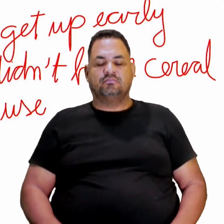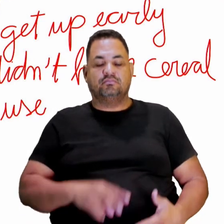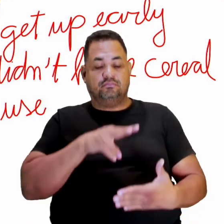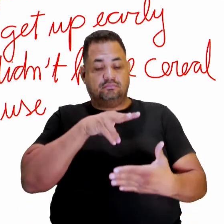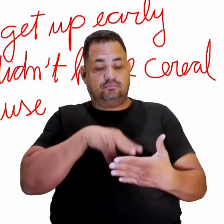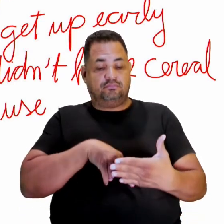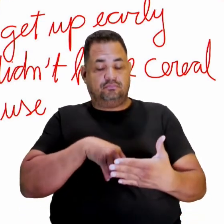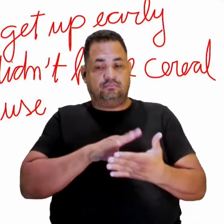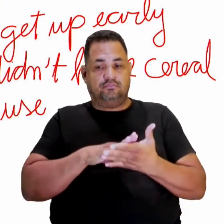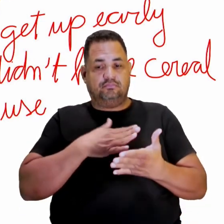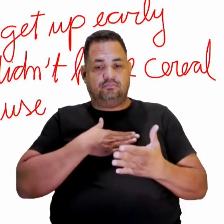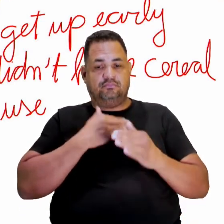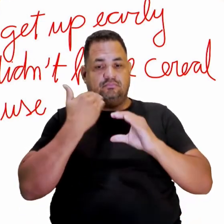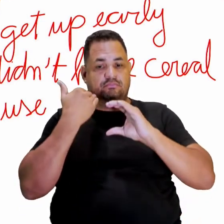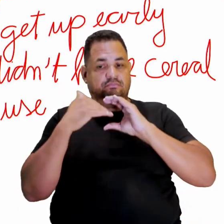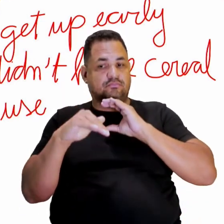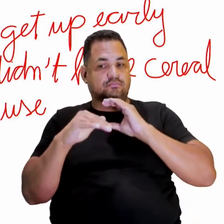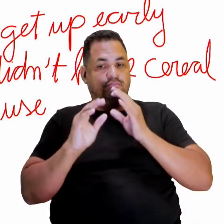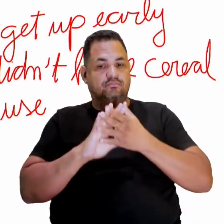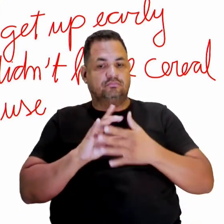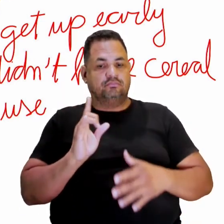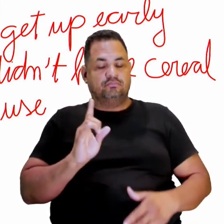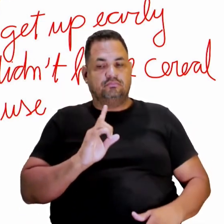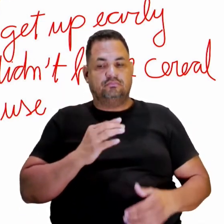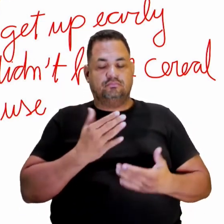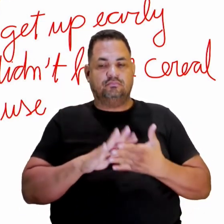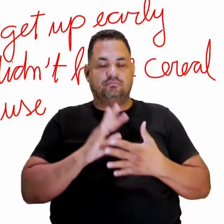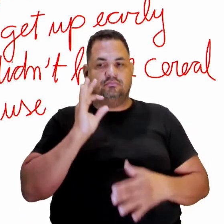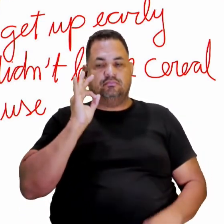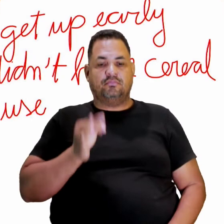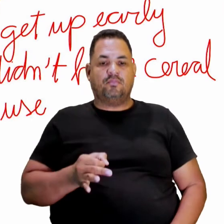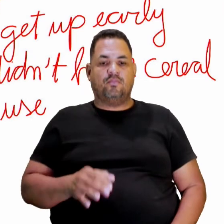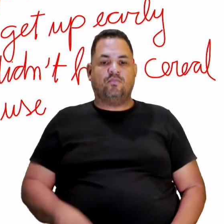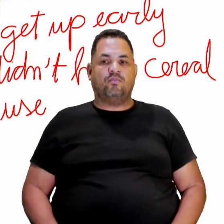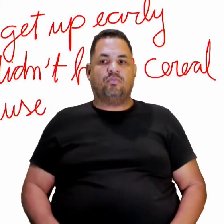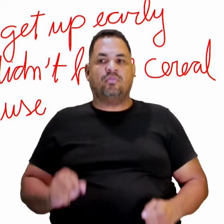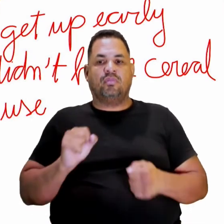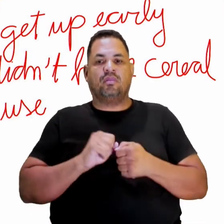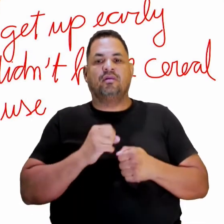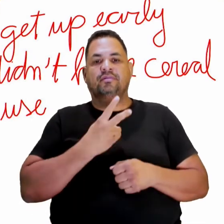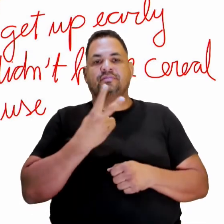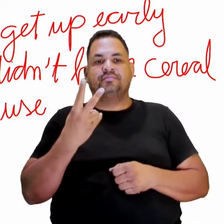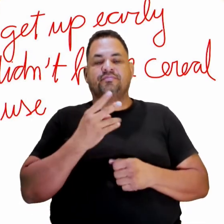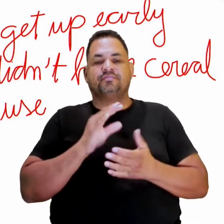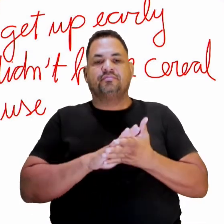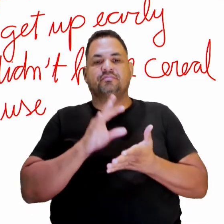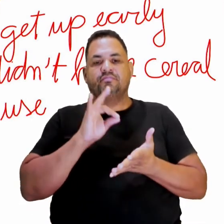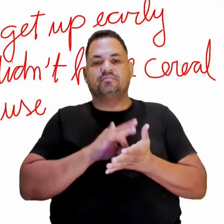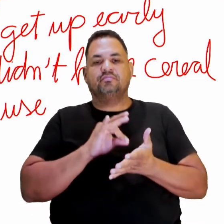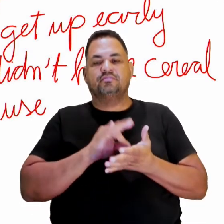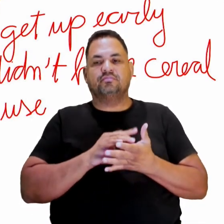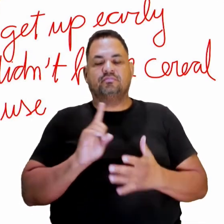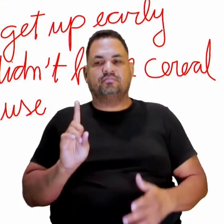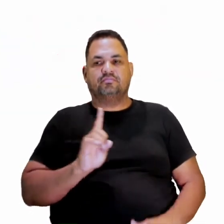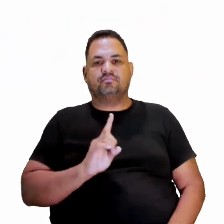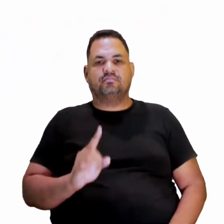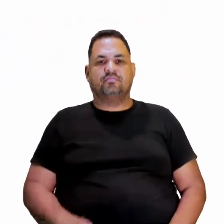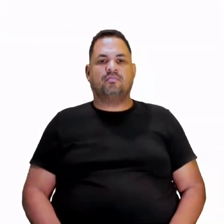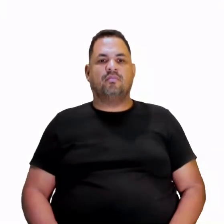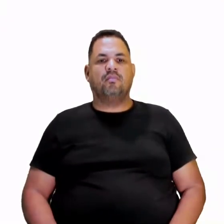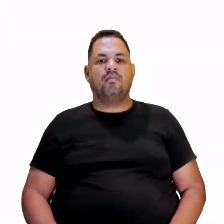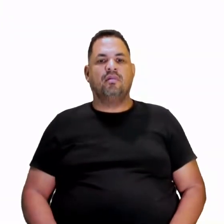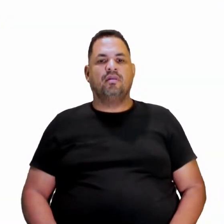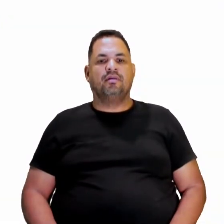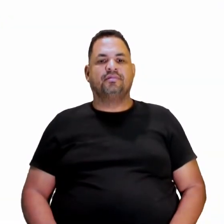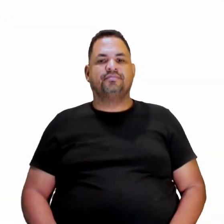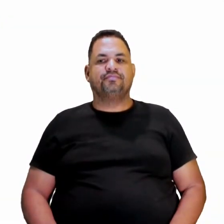li meus e-mails, eu não li meus e-mails. Certo? Então, eu acabei fazendo das duas formas, afirmativa e negativa. Vamos